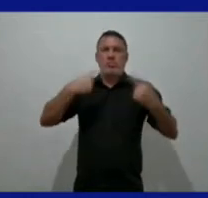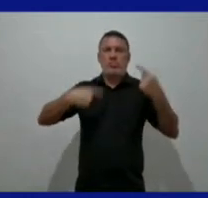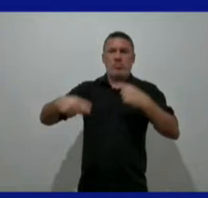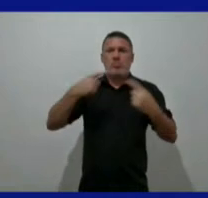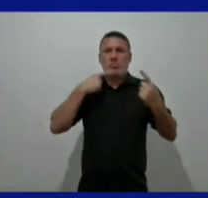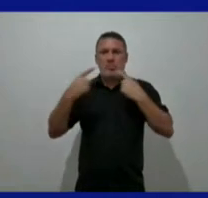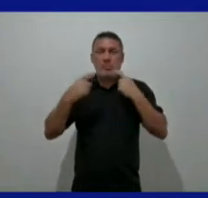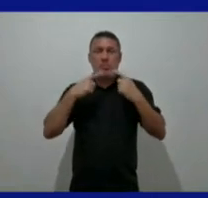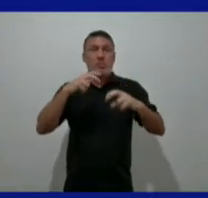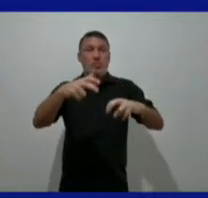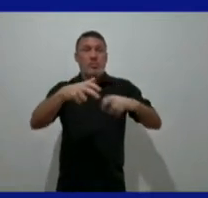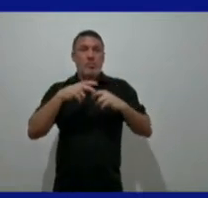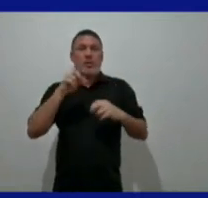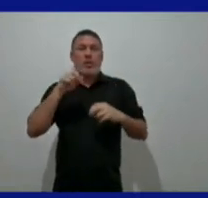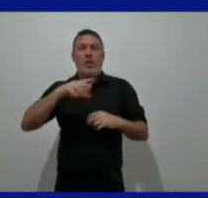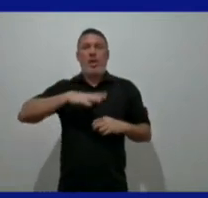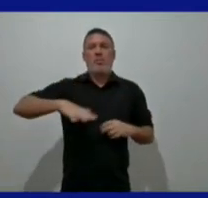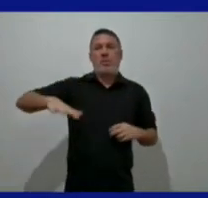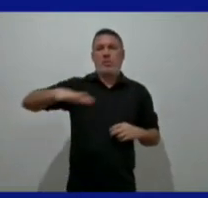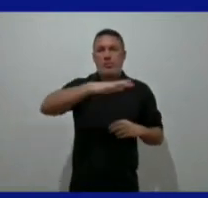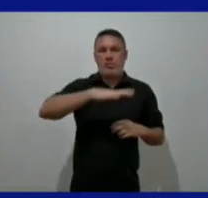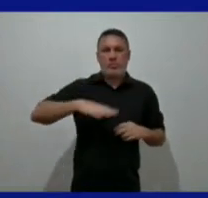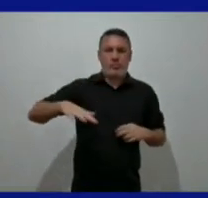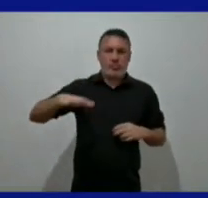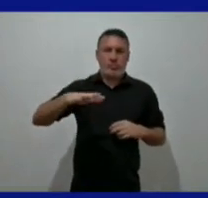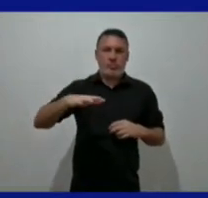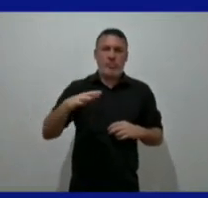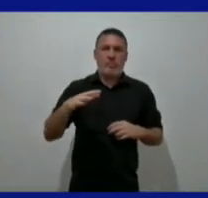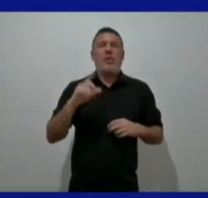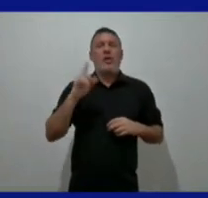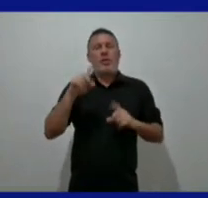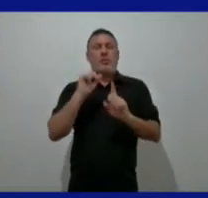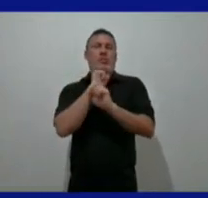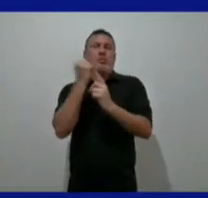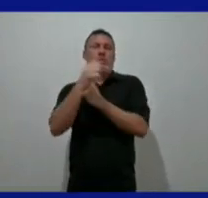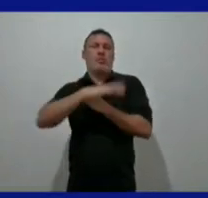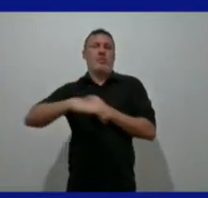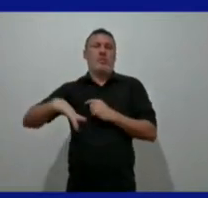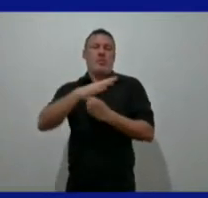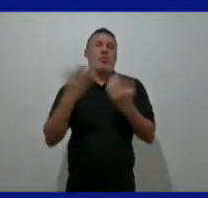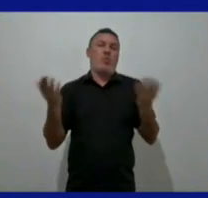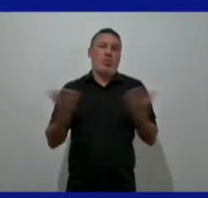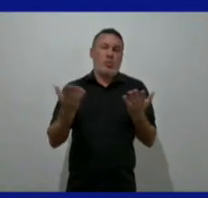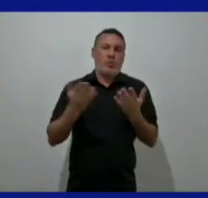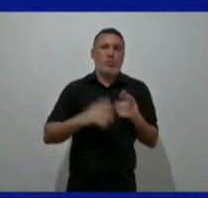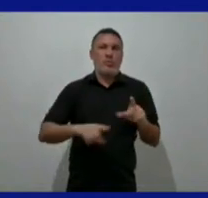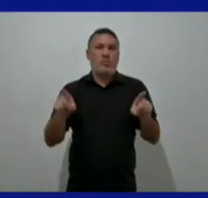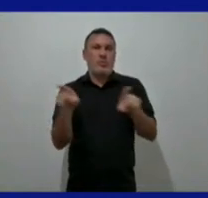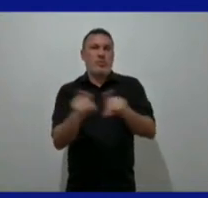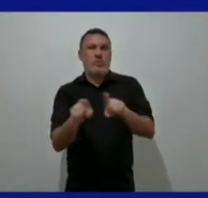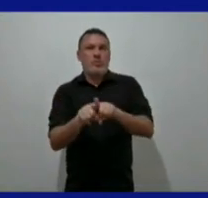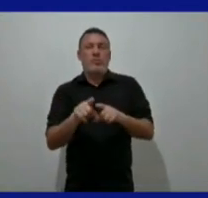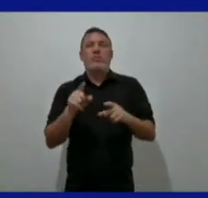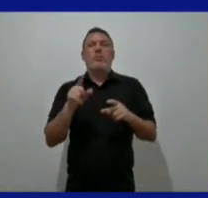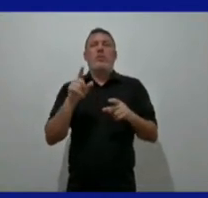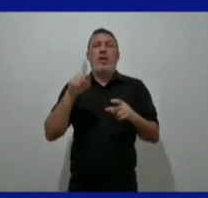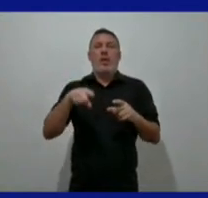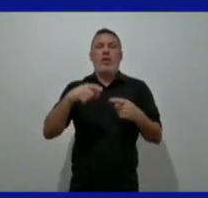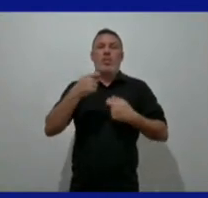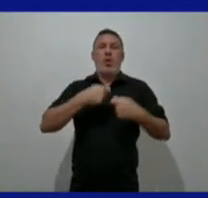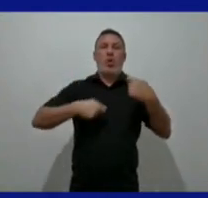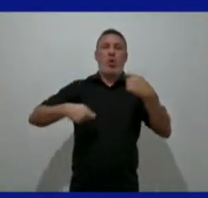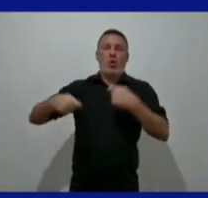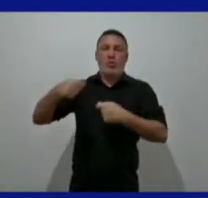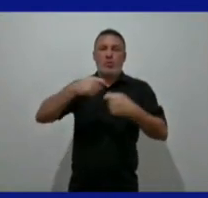o ambiente, essa é a sociedade de hoje, e esse também é o ambiente de negócios desse